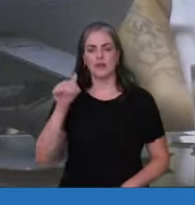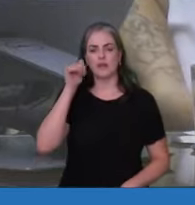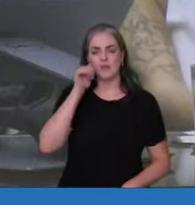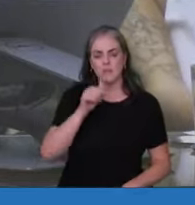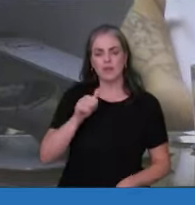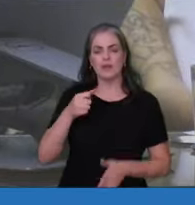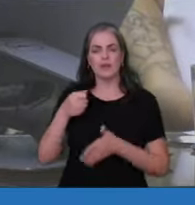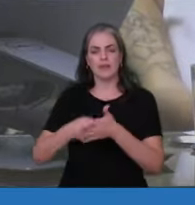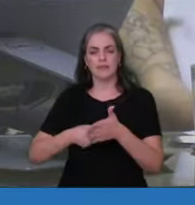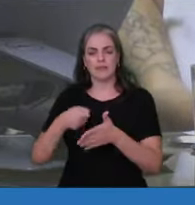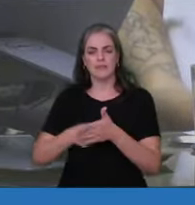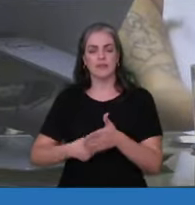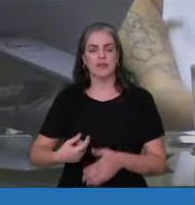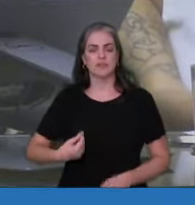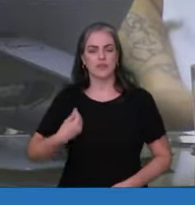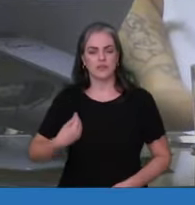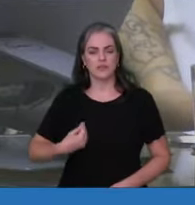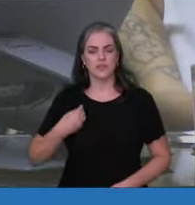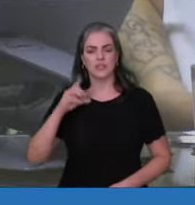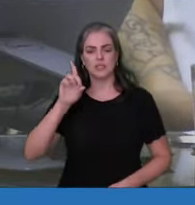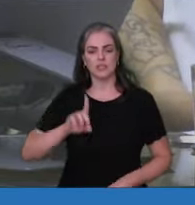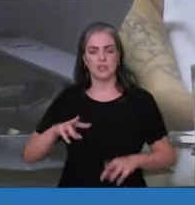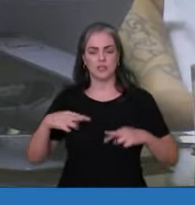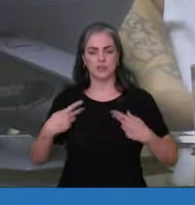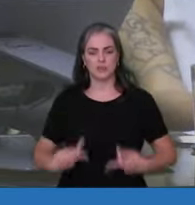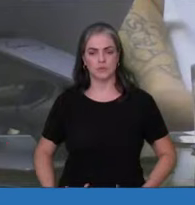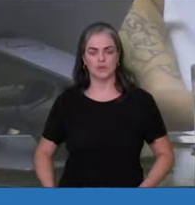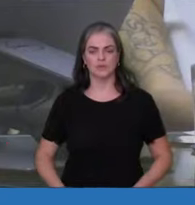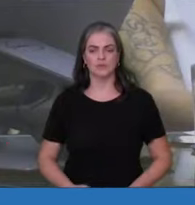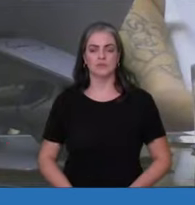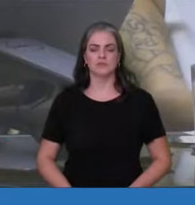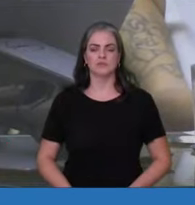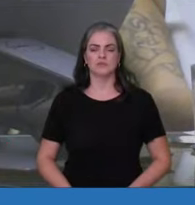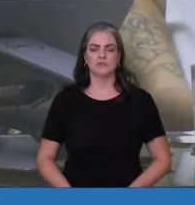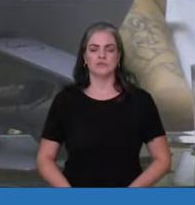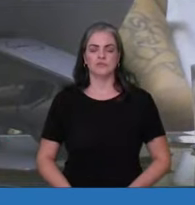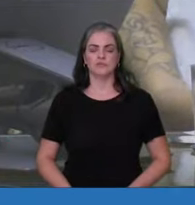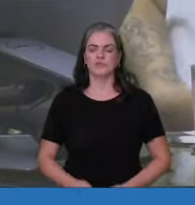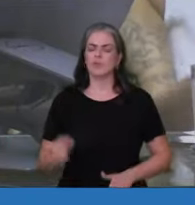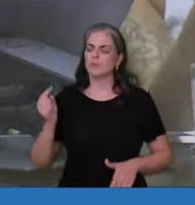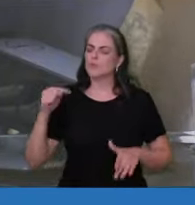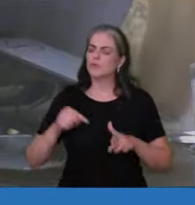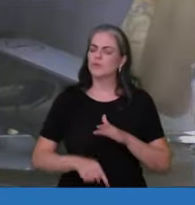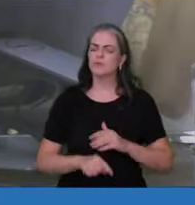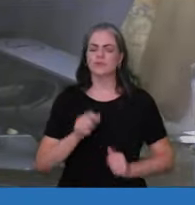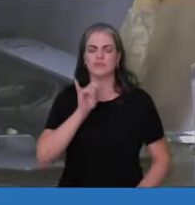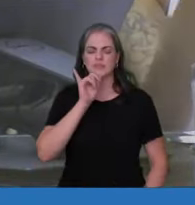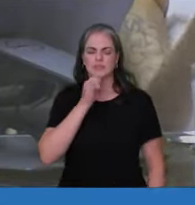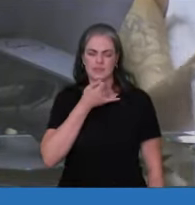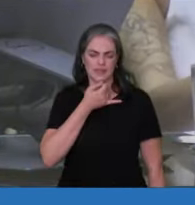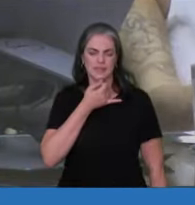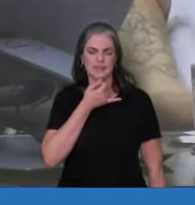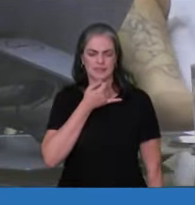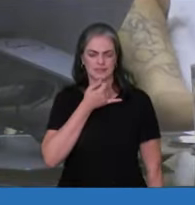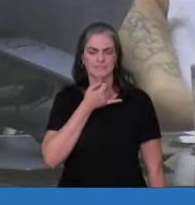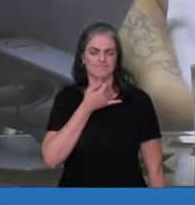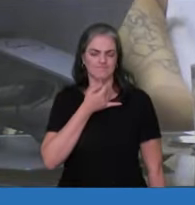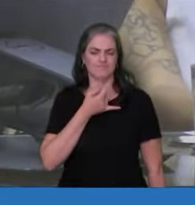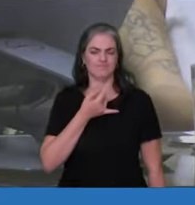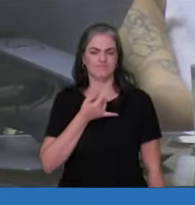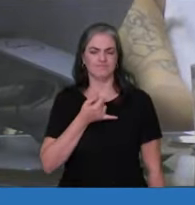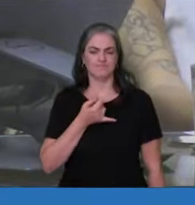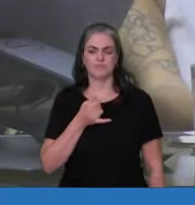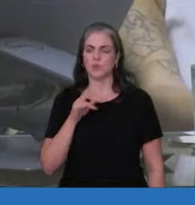defendem a vida e os direitos humanos. É com profundo pesar que não nos abandona desde